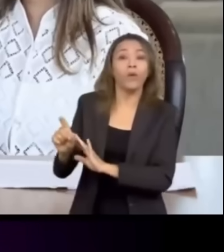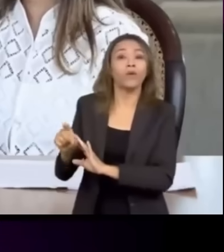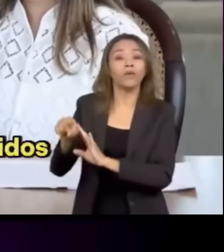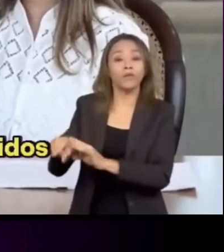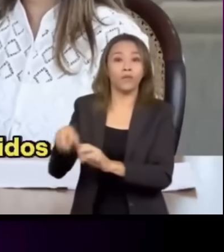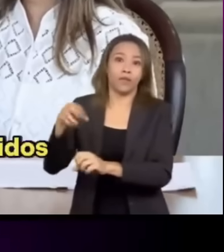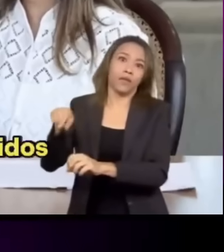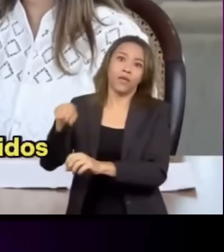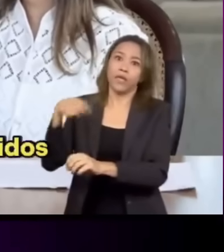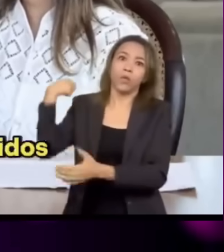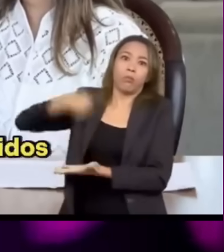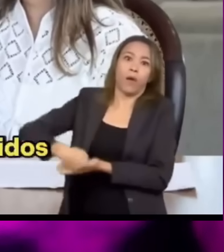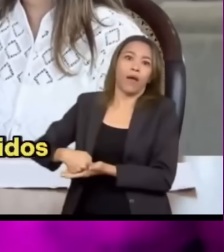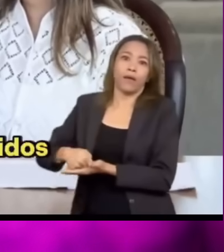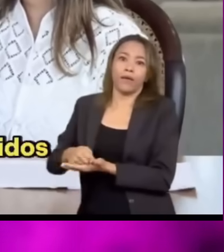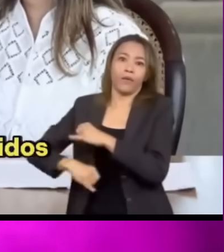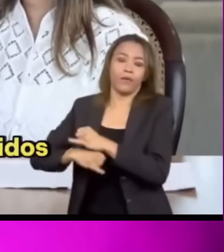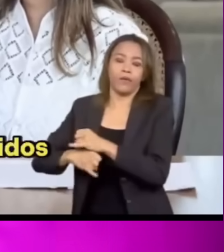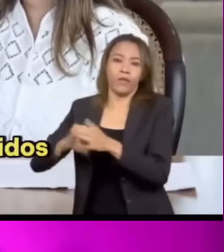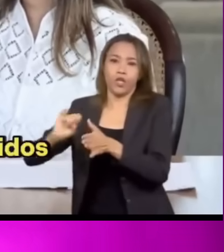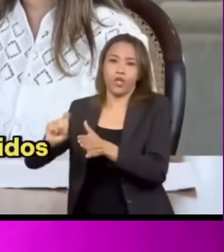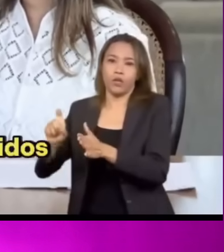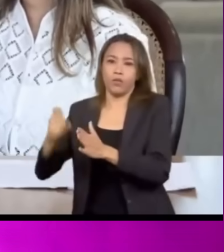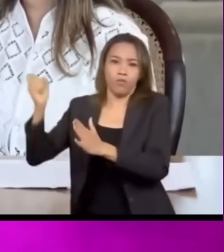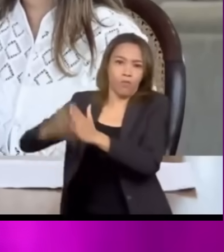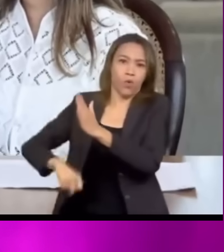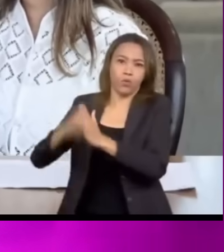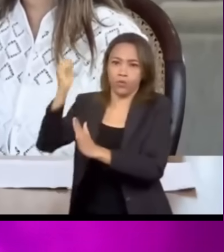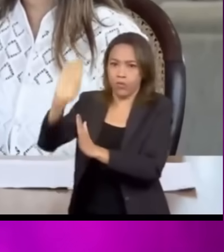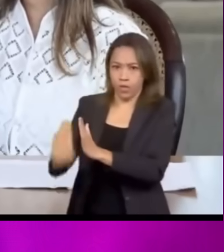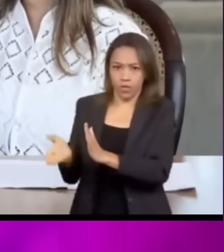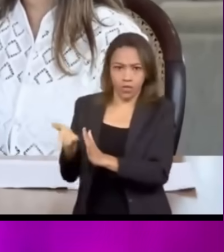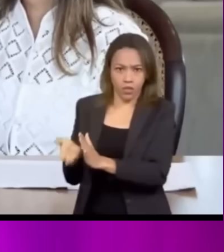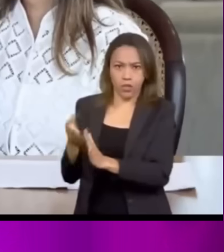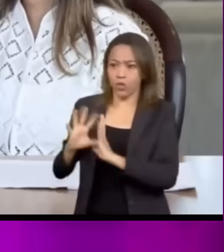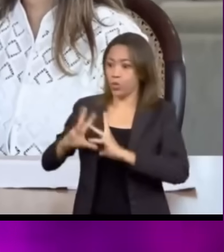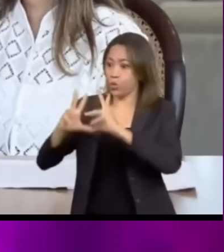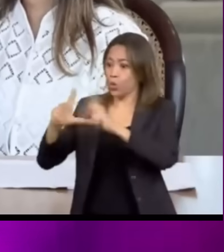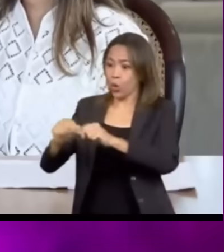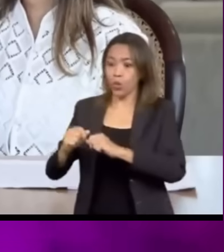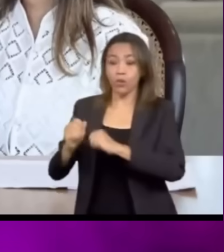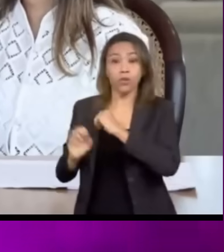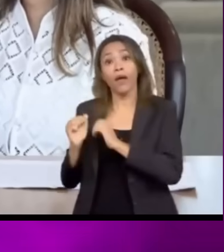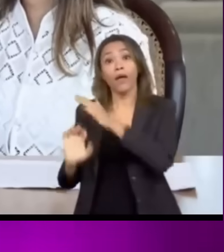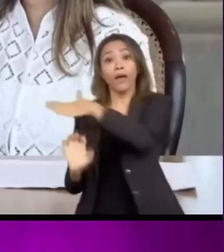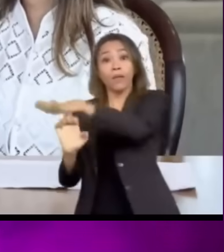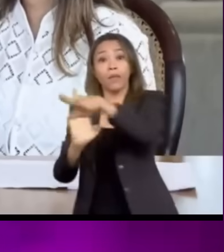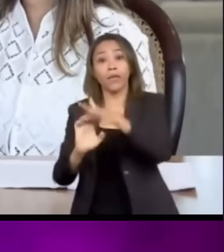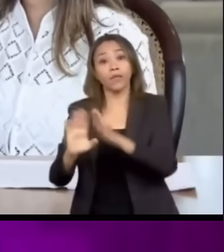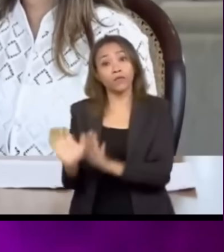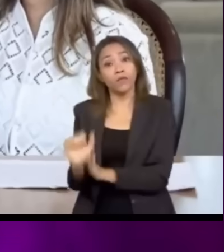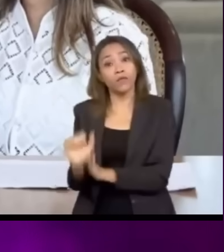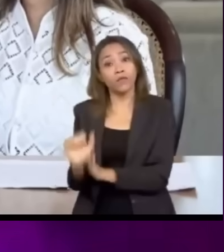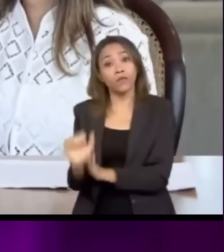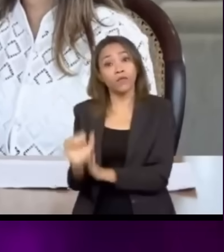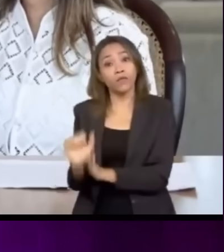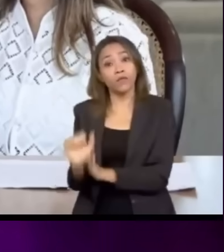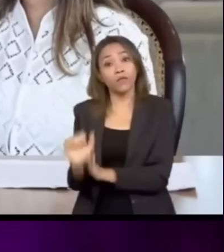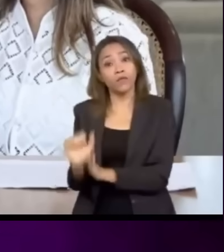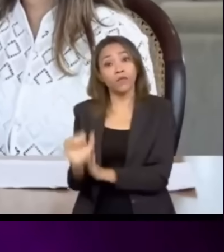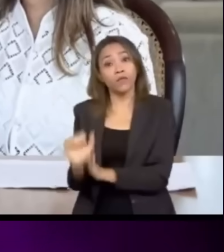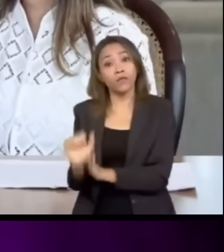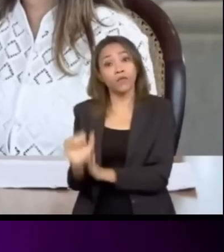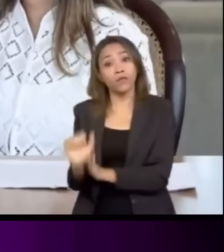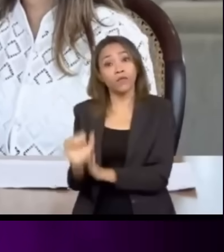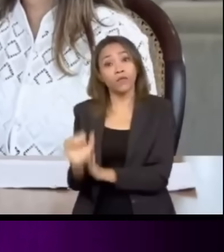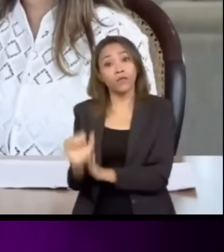tá, gente? Todos eles são, sabe, dos Estados Unidos. Todos eles ganham uma fortuna, não pagam nenhum imposto e falam o que quer. Eu não sei realmente o